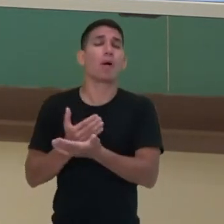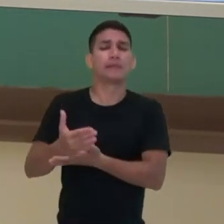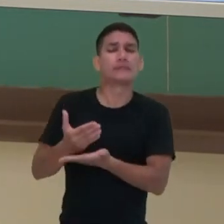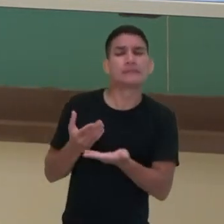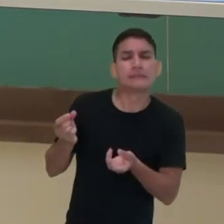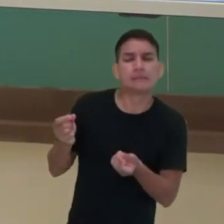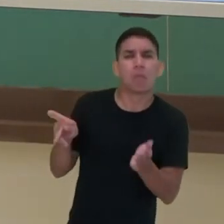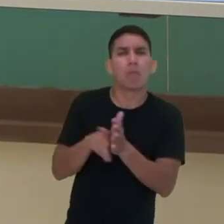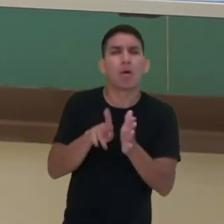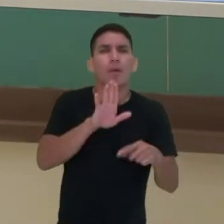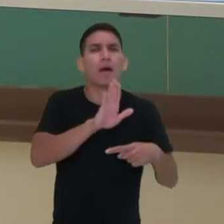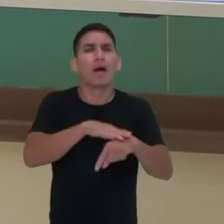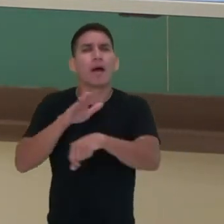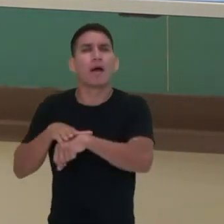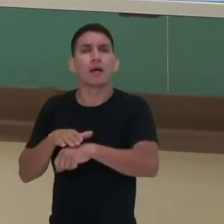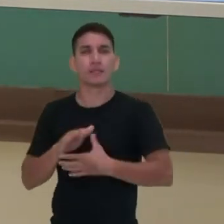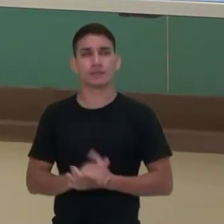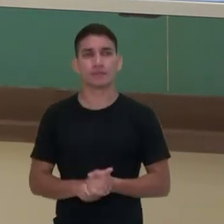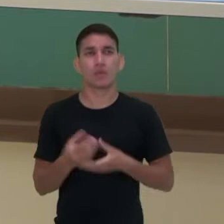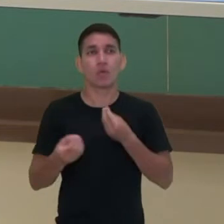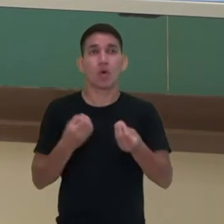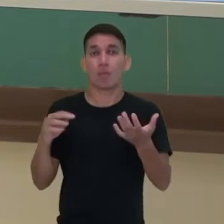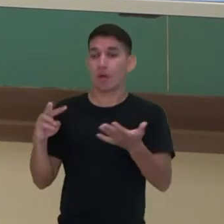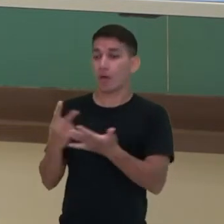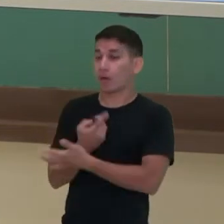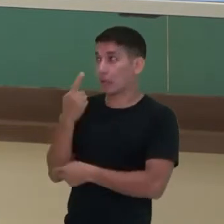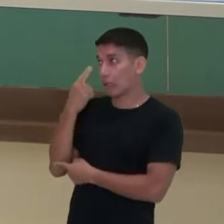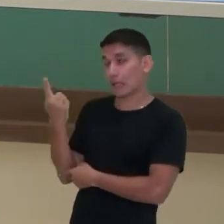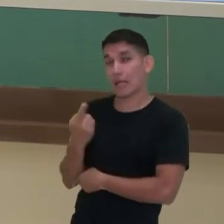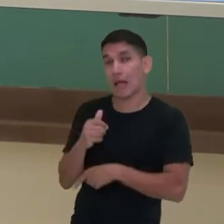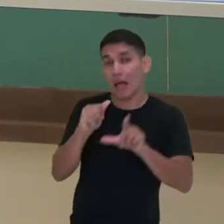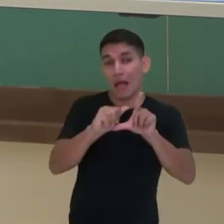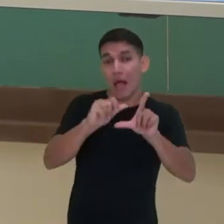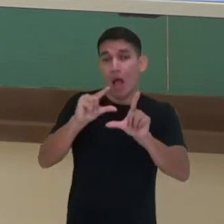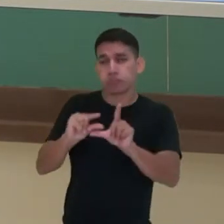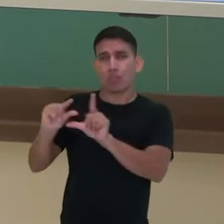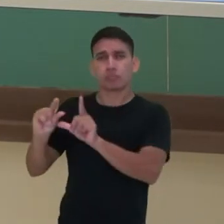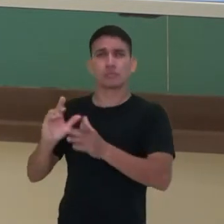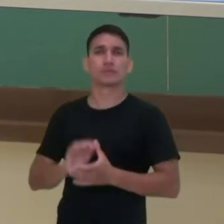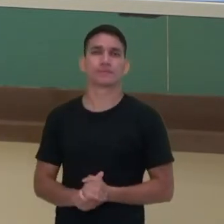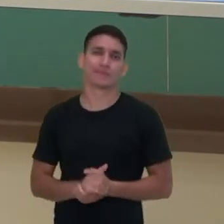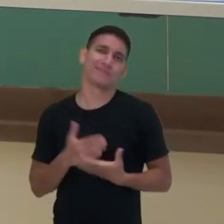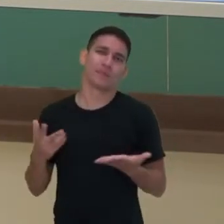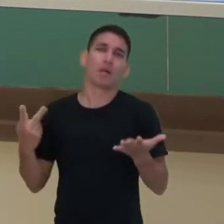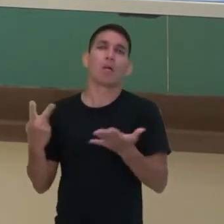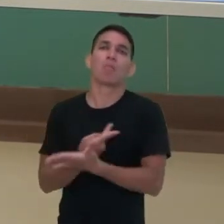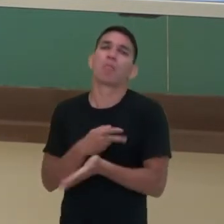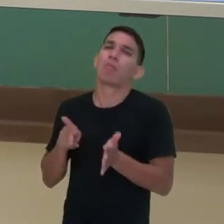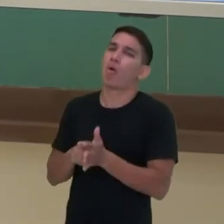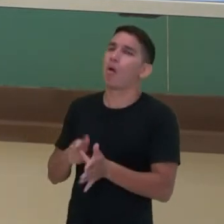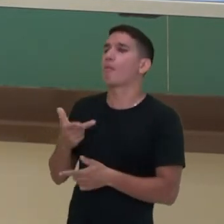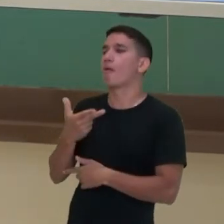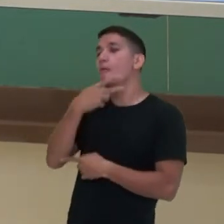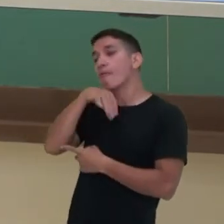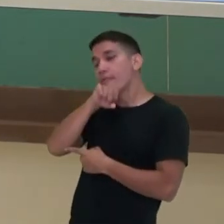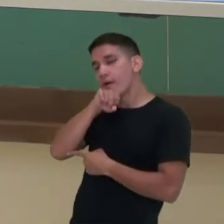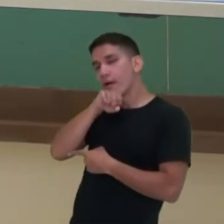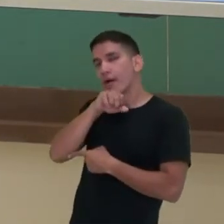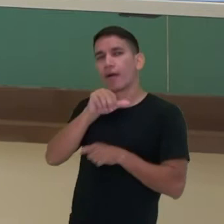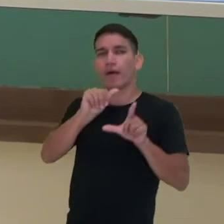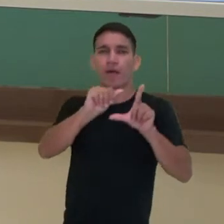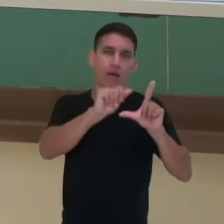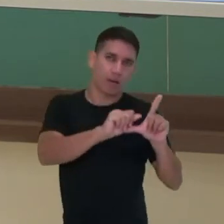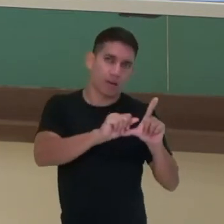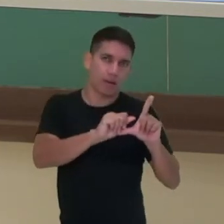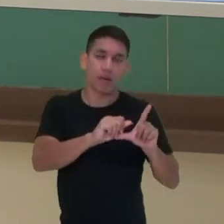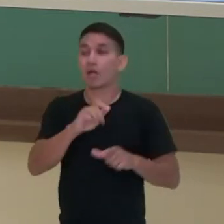de cada um deles? Vamos ver, da onde que veio o azinho, azinho do indivíduo 9? Com certeza, um azinho veio do pai e um azinho veio